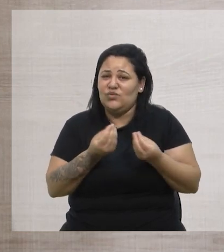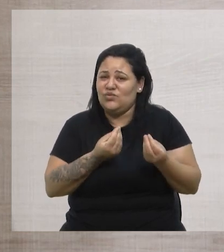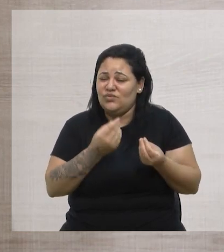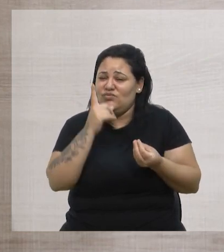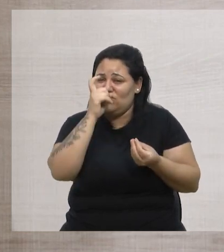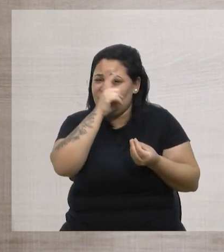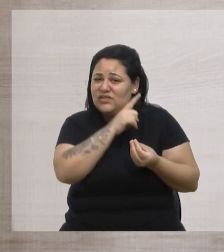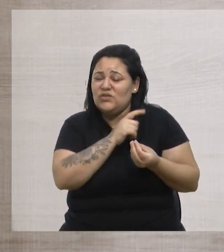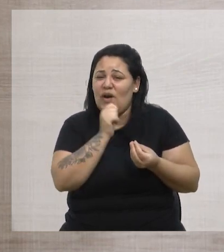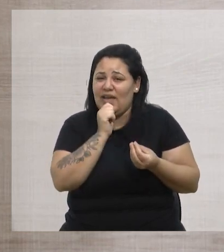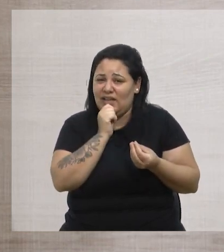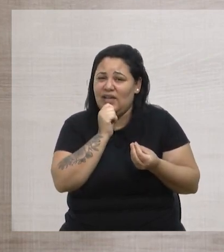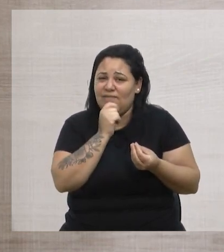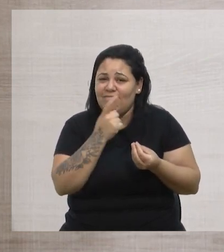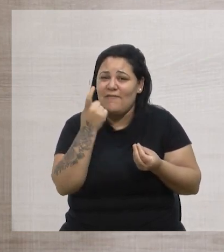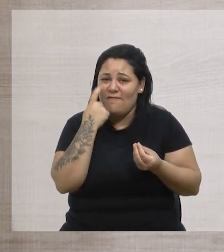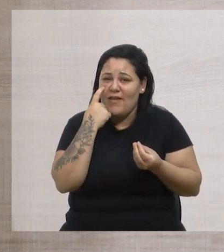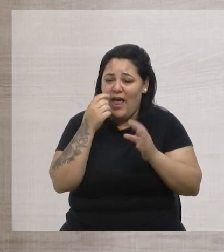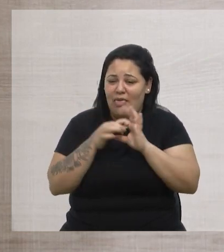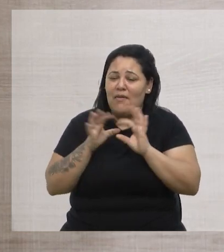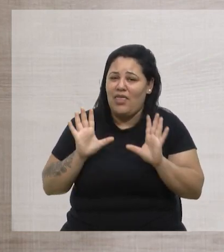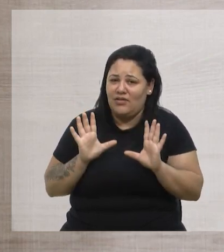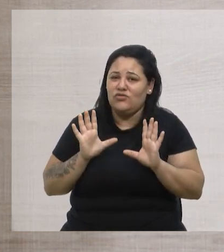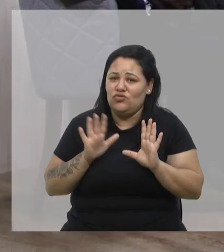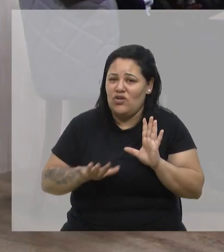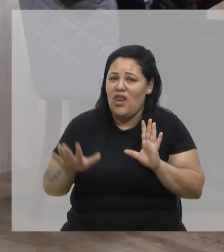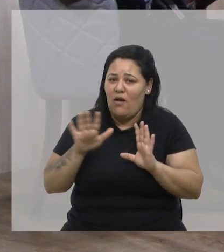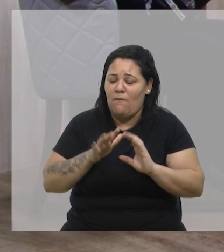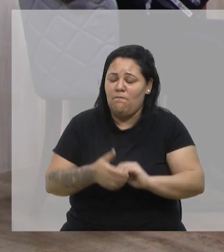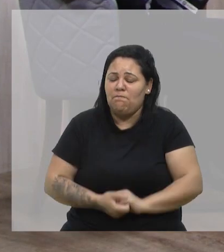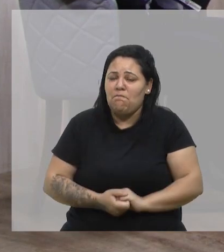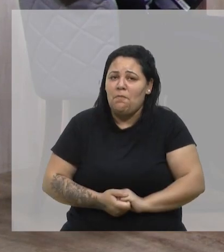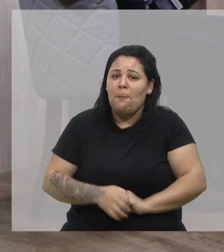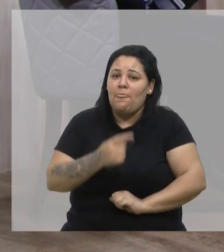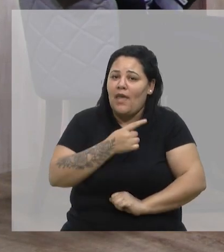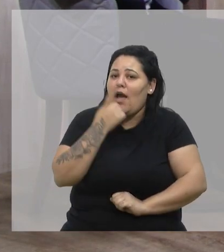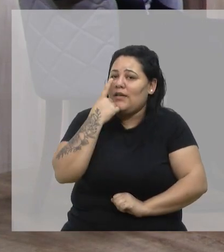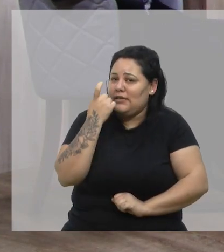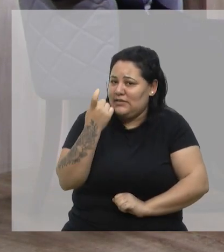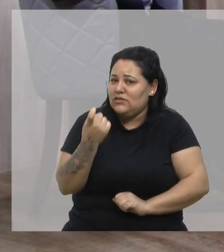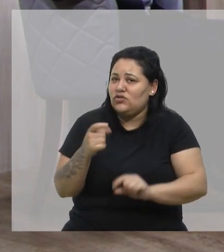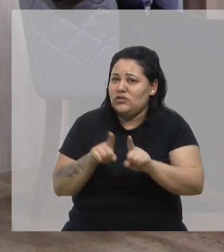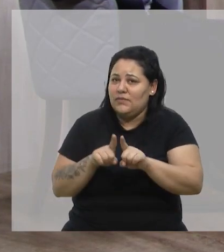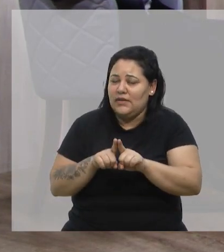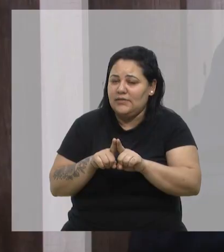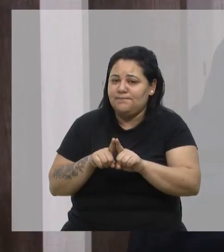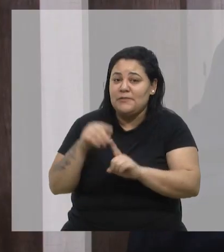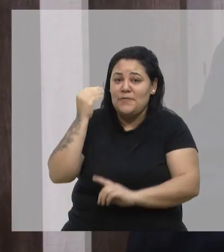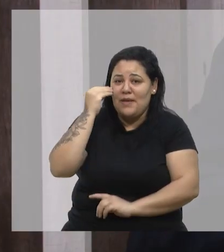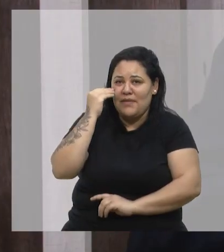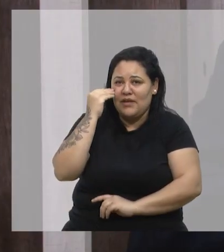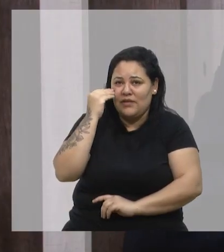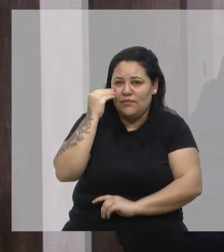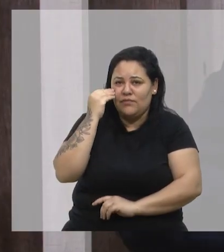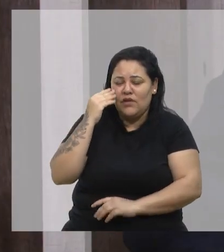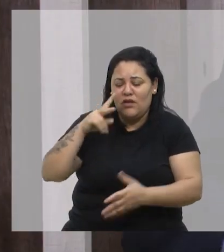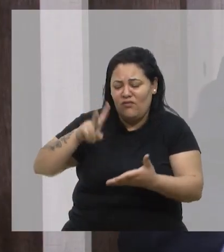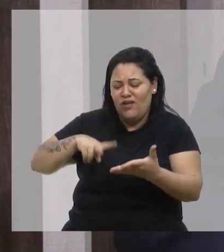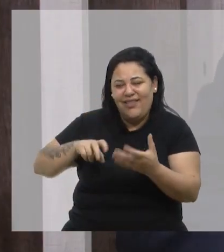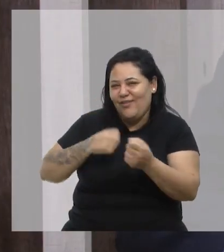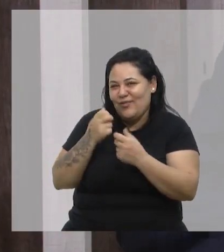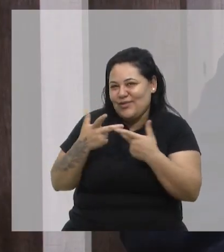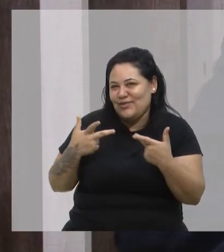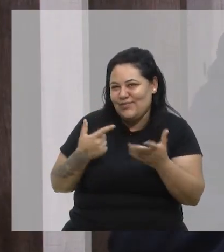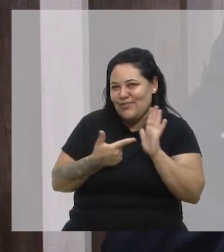E é uma coisa bastante supremacista, assim. É interessante que, do ponto de vista pessoal, ele experimenta, e aqui nós